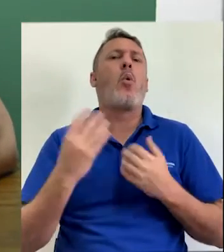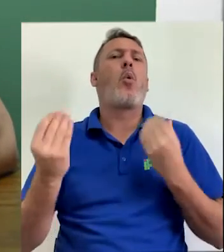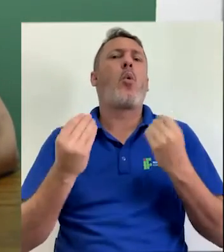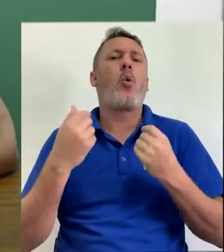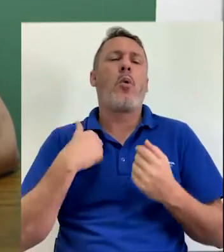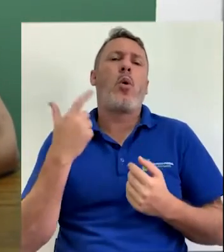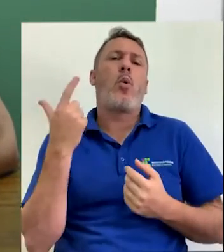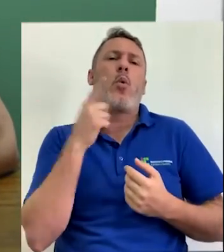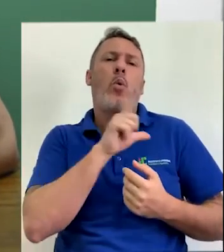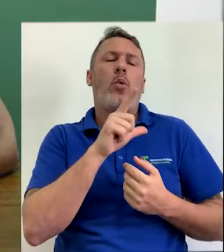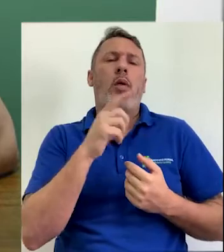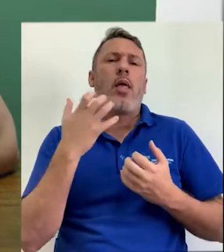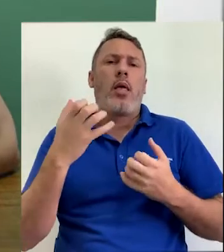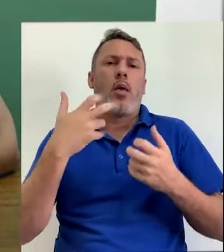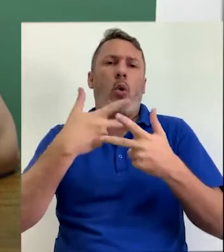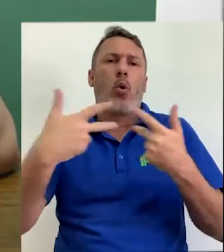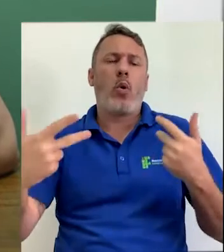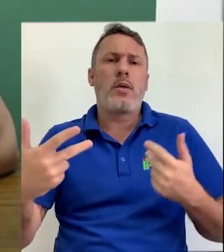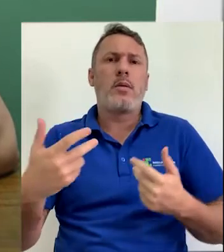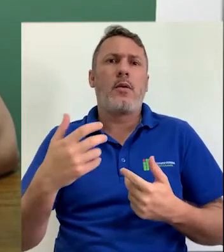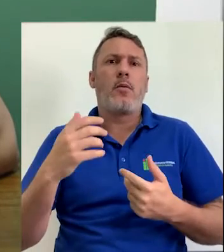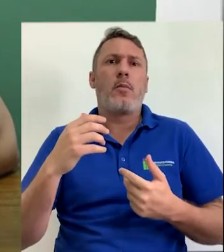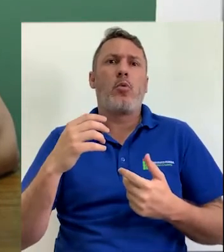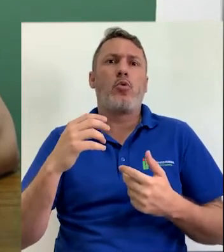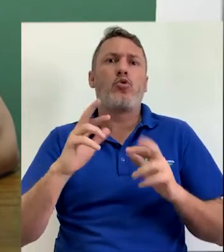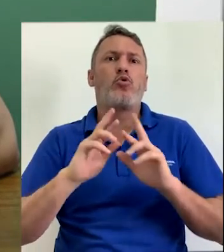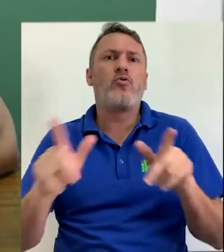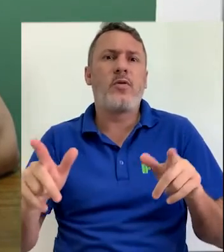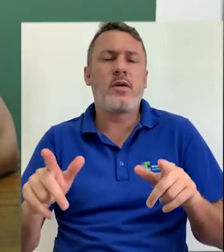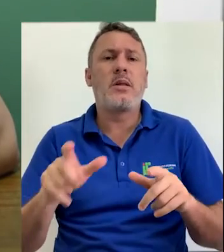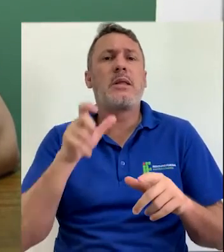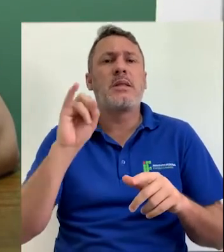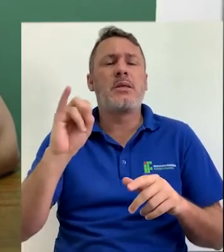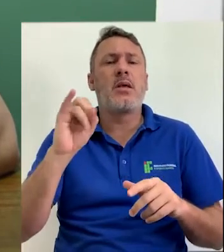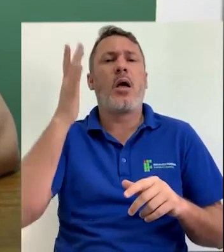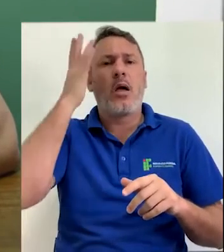diferentes fazendo a mesma coisa dia após dia?